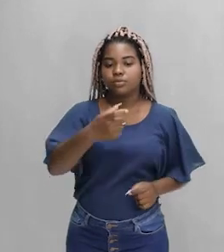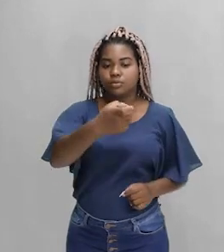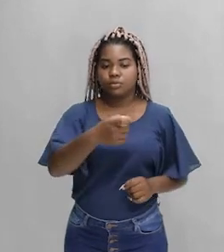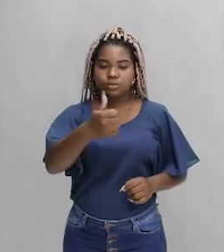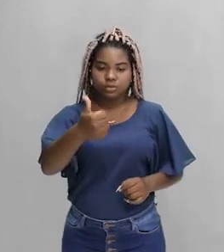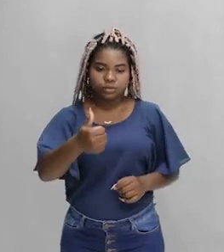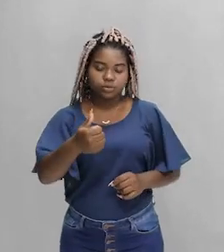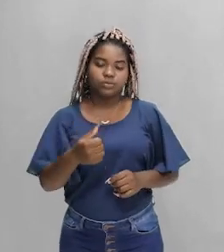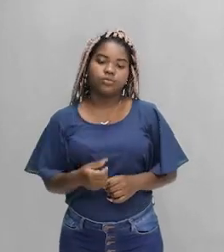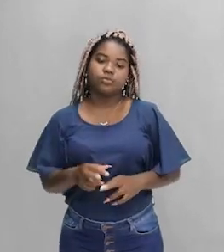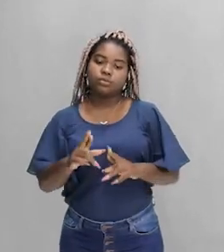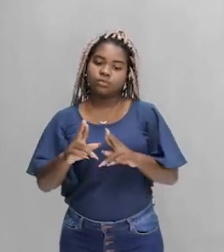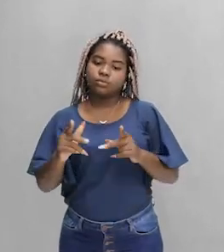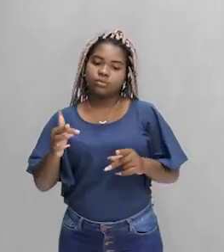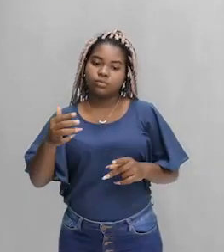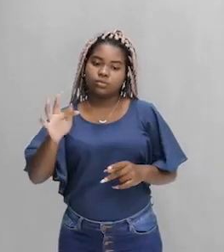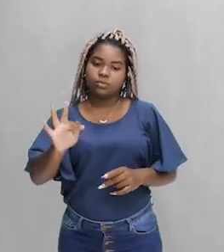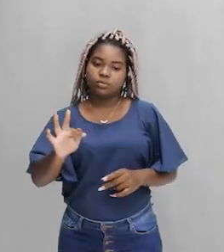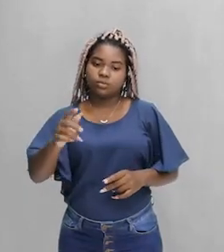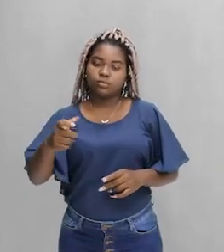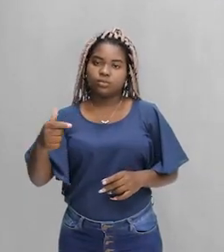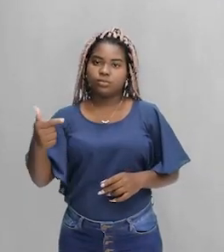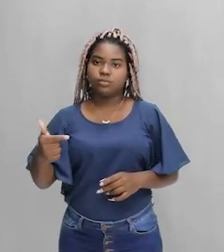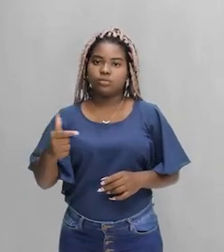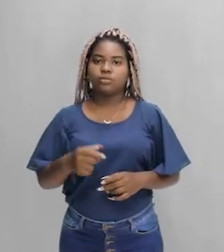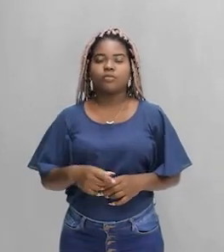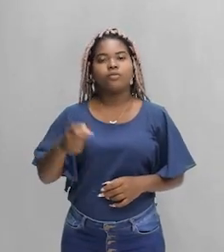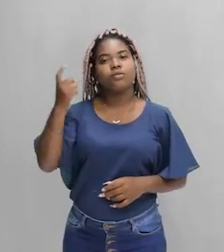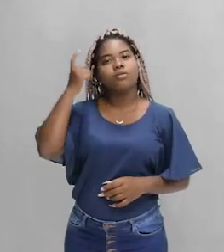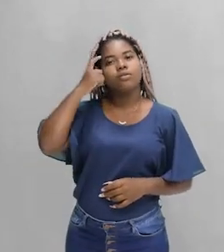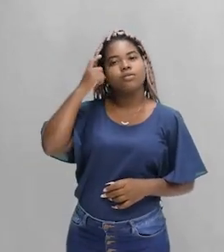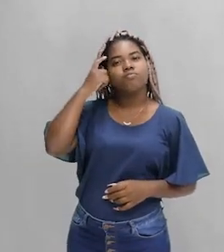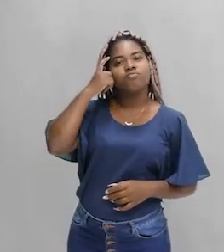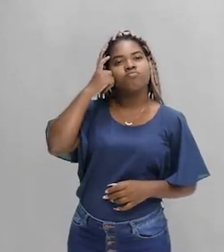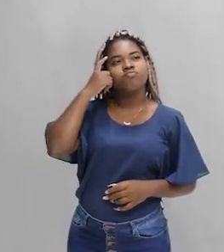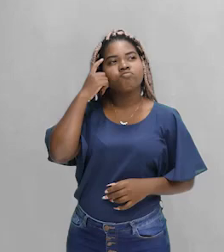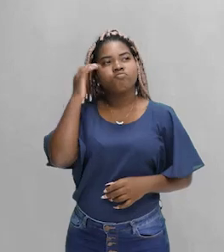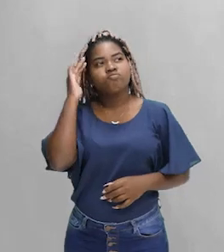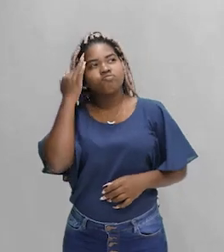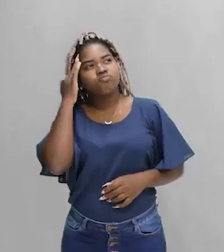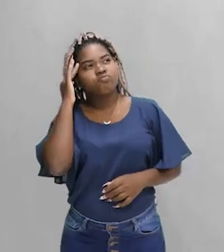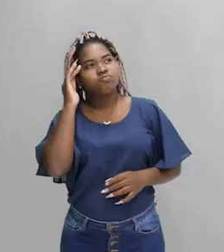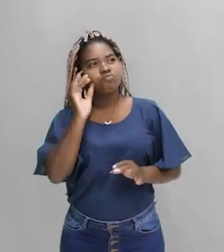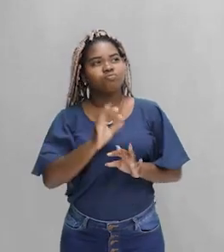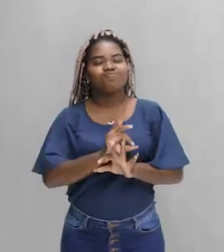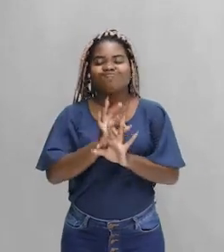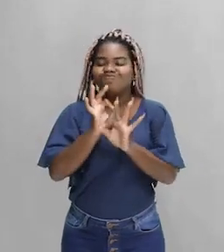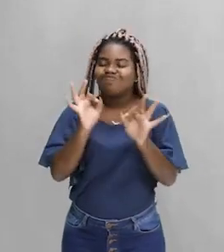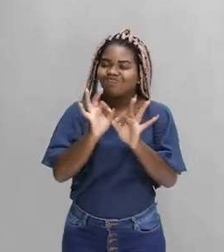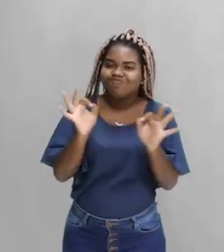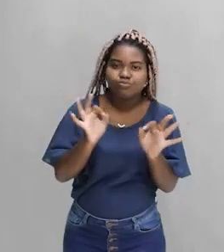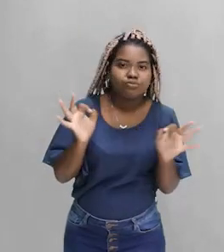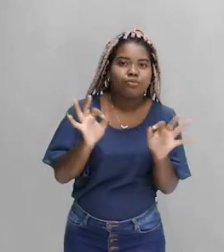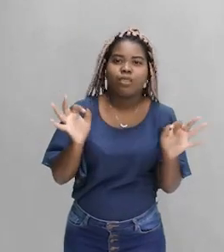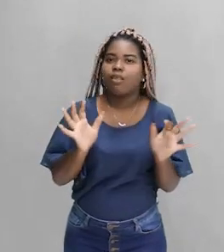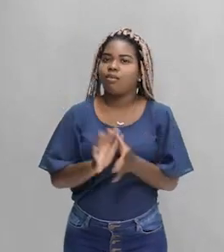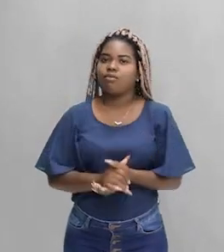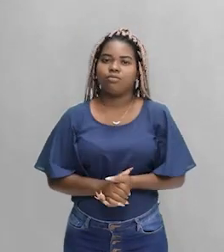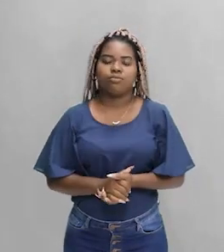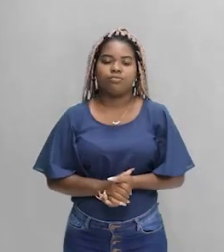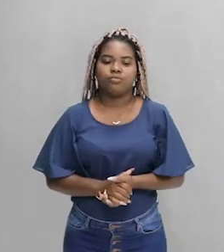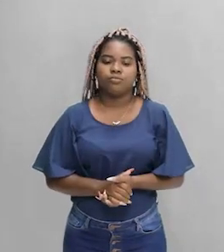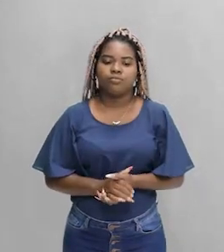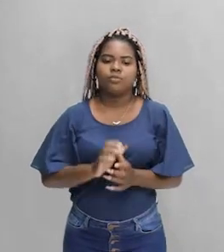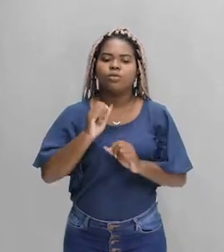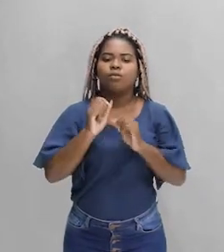f de x1 diferente de f de x2. Aqui você para e pensa assim, peraí, eu não entendi, foi nada. O que ela quis dizer com